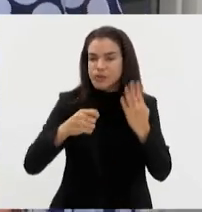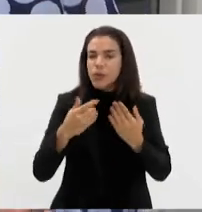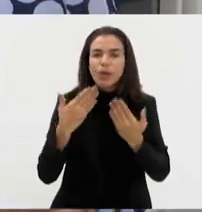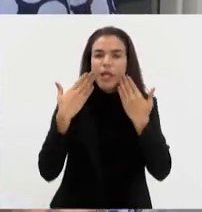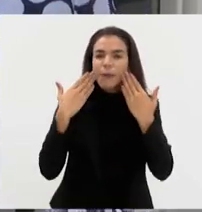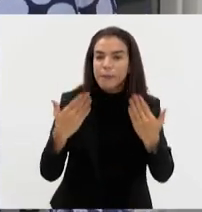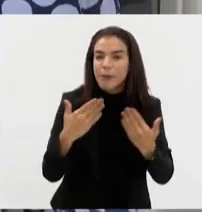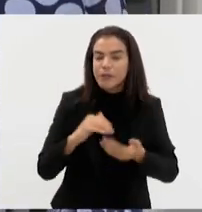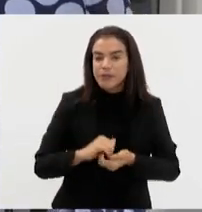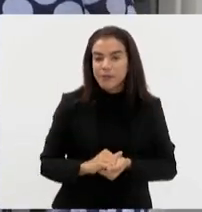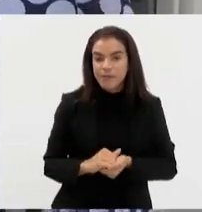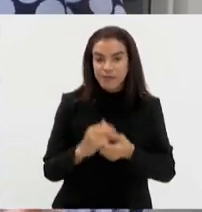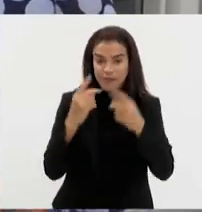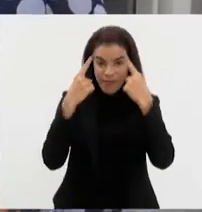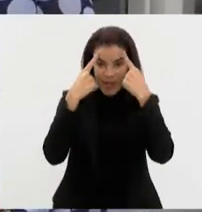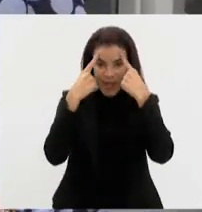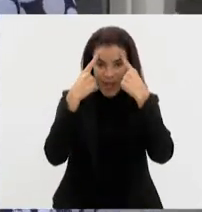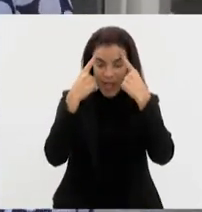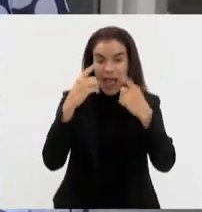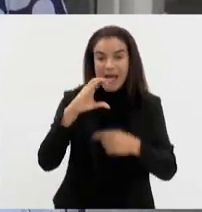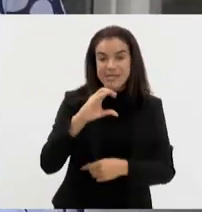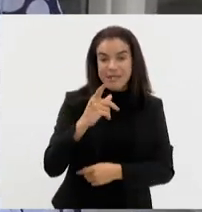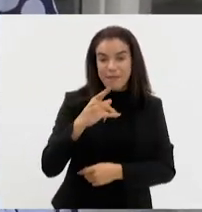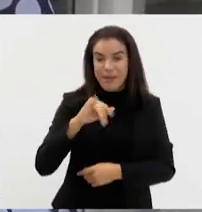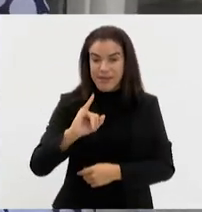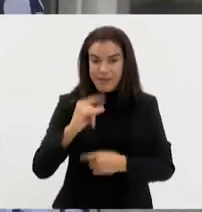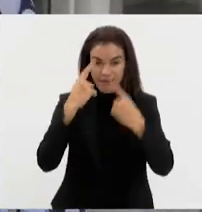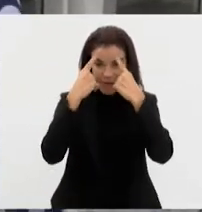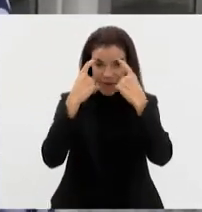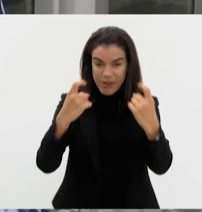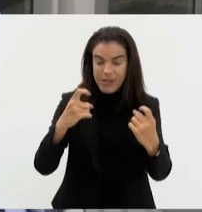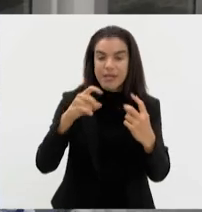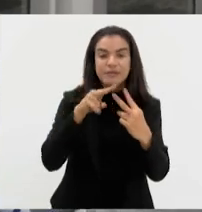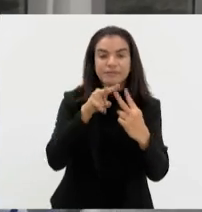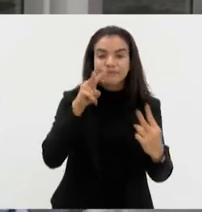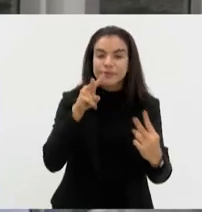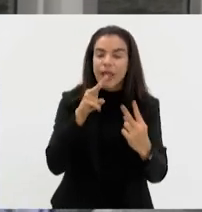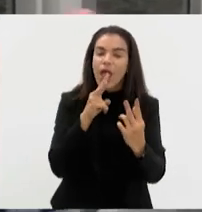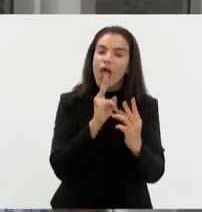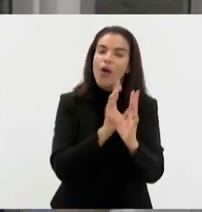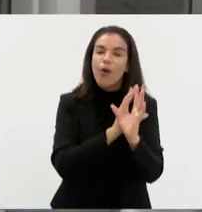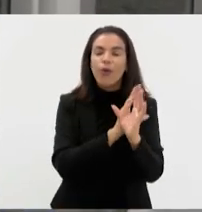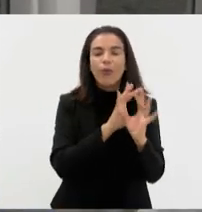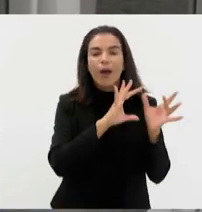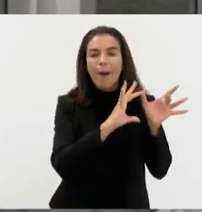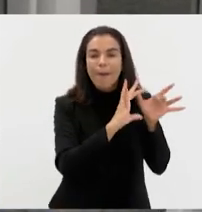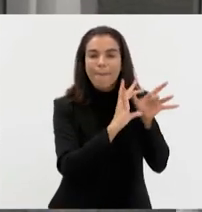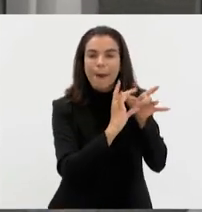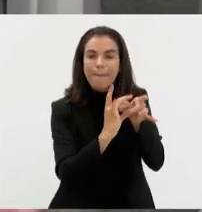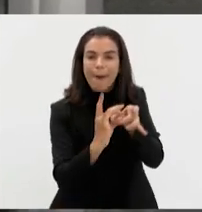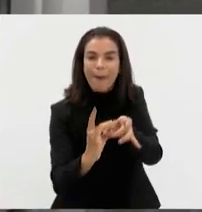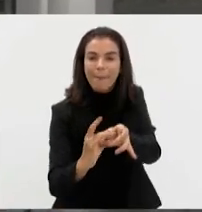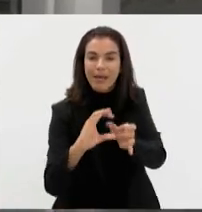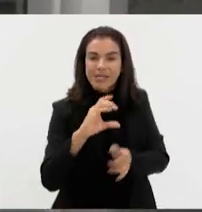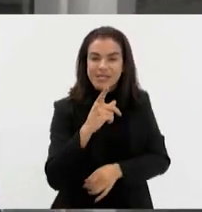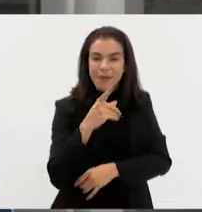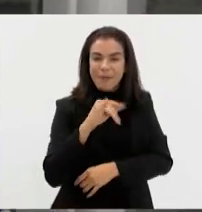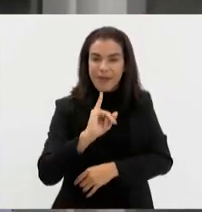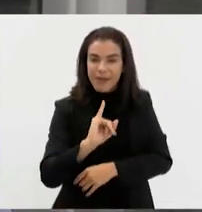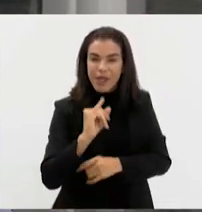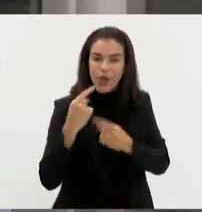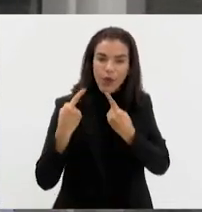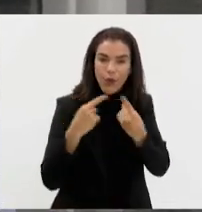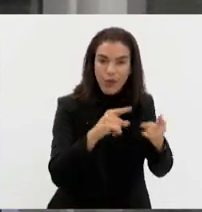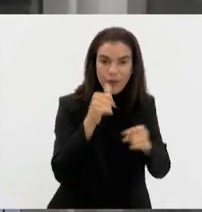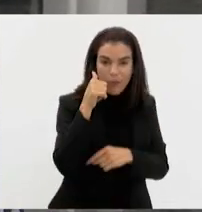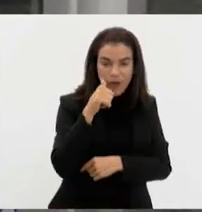apresenta? A CPI da violência cibernética era uma continuidade das duas CPIs que eu presidi, da violência contra a mulher